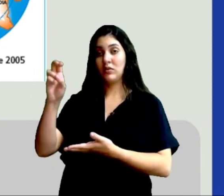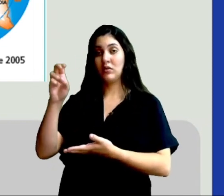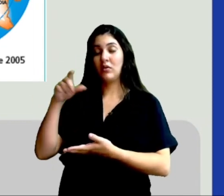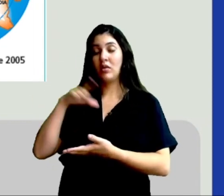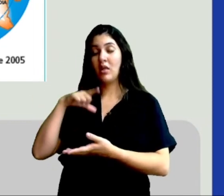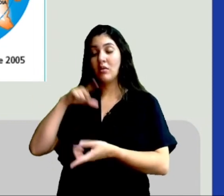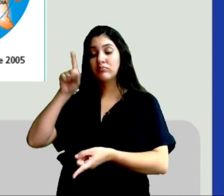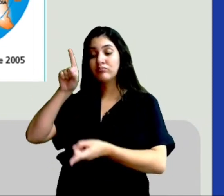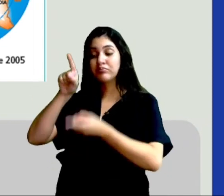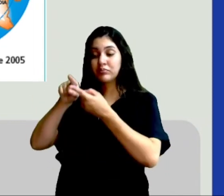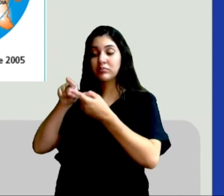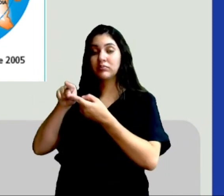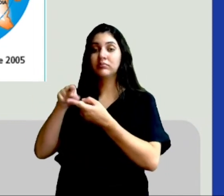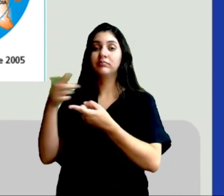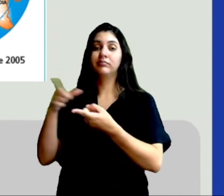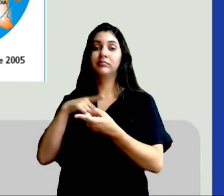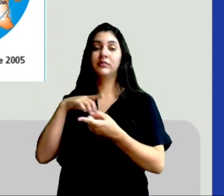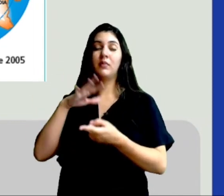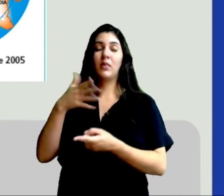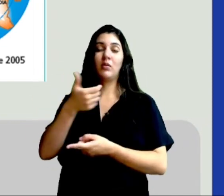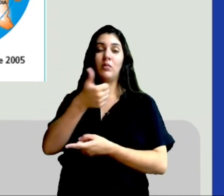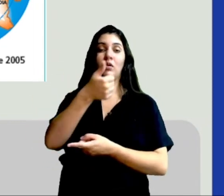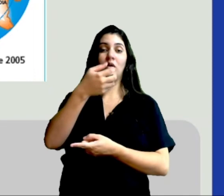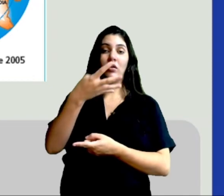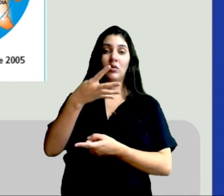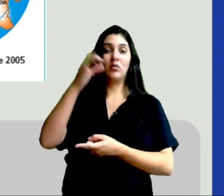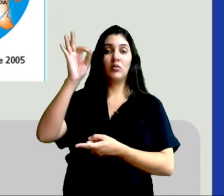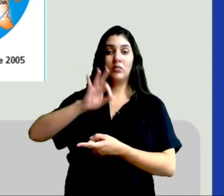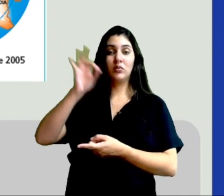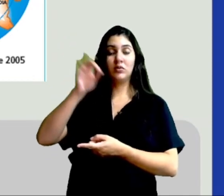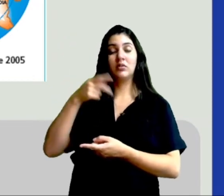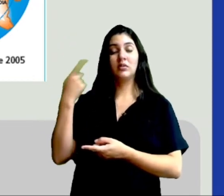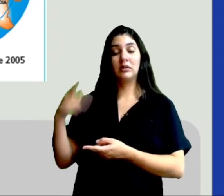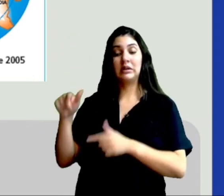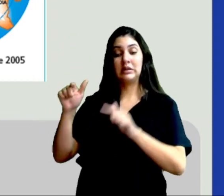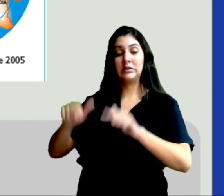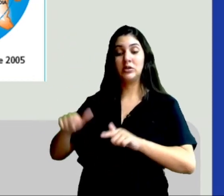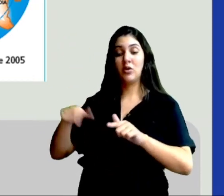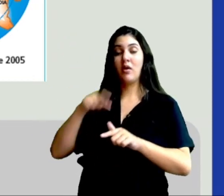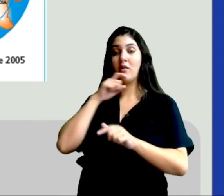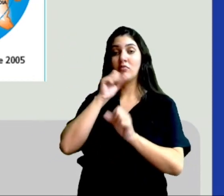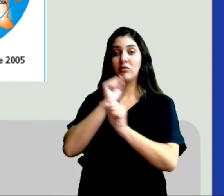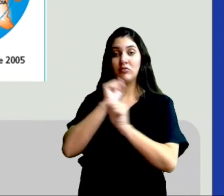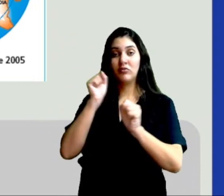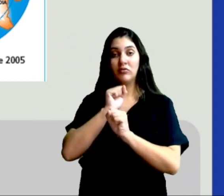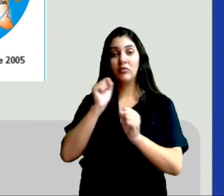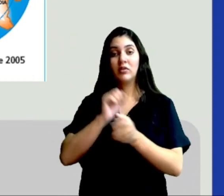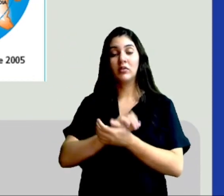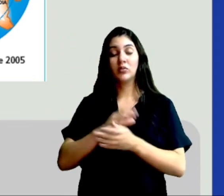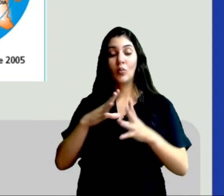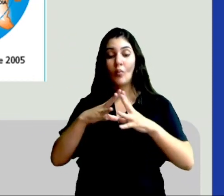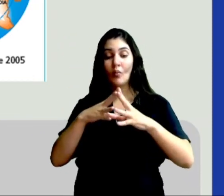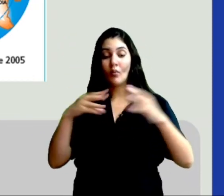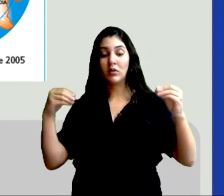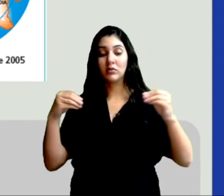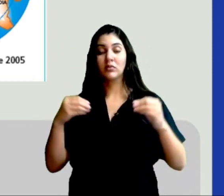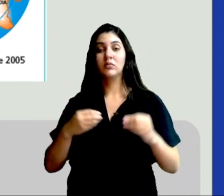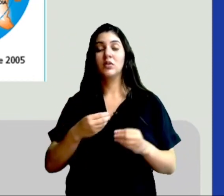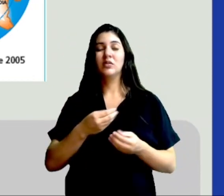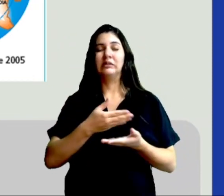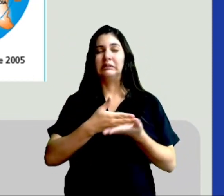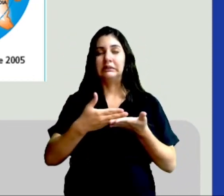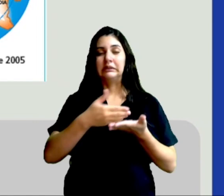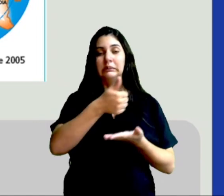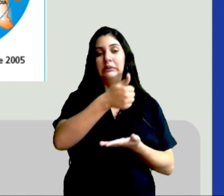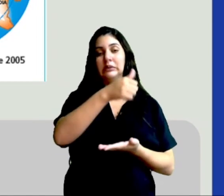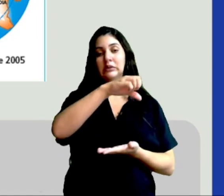ela está bem menor. Estima-se que 14% dessa área de gelo ela sumiu desde 1970,